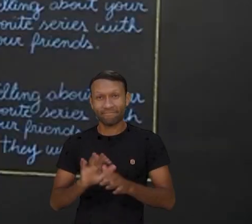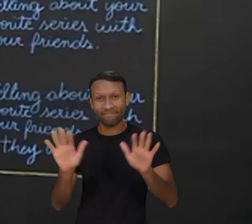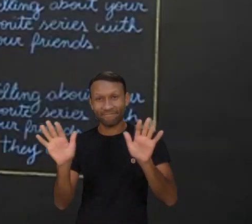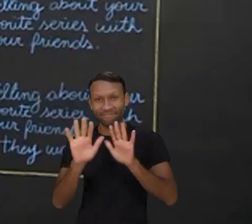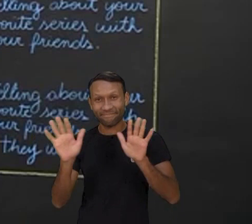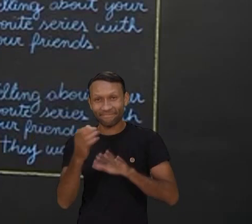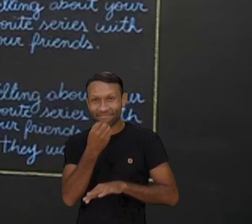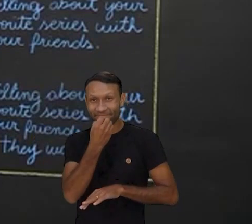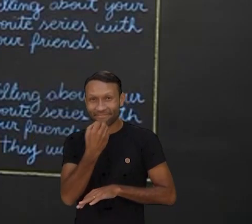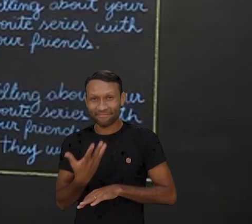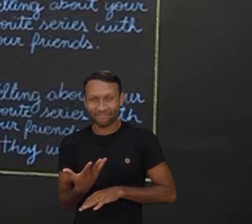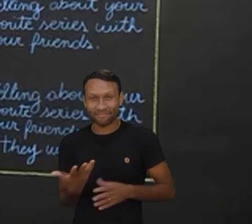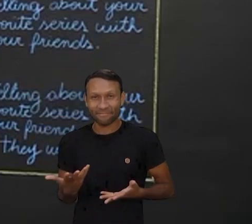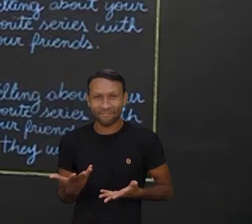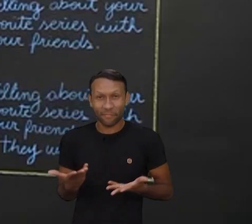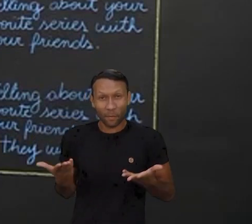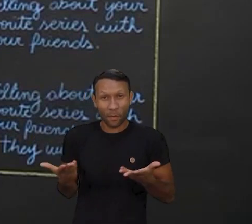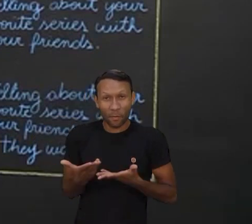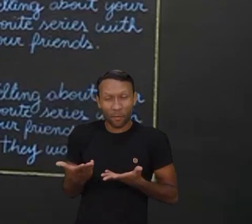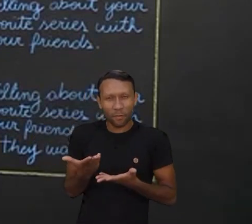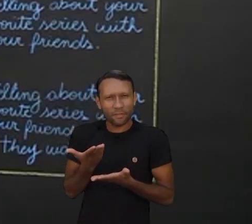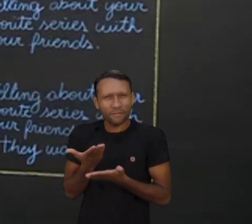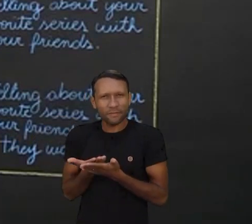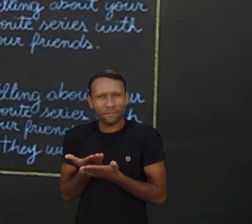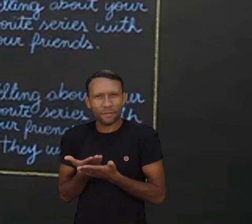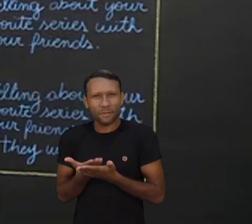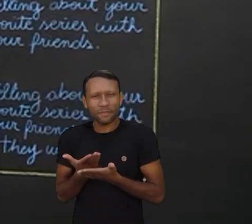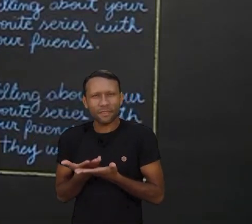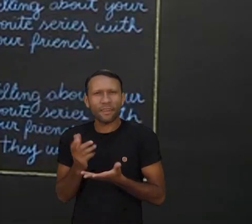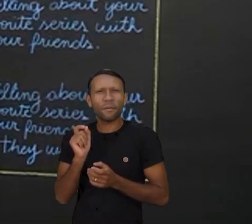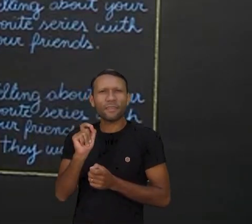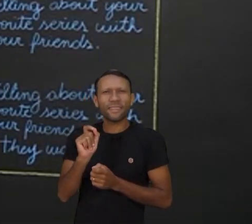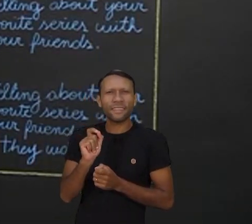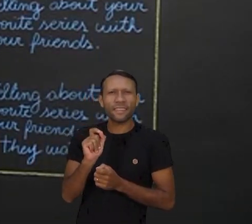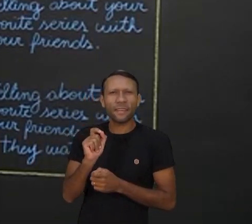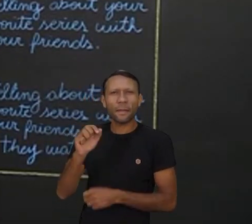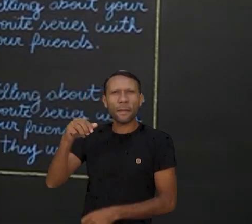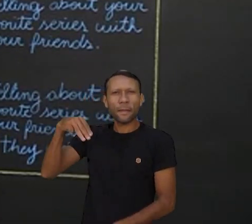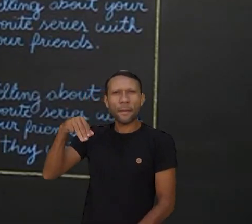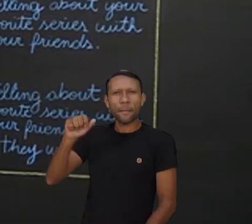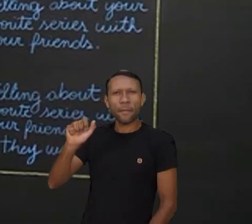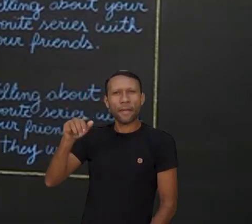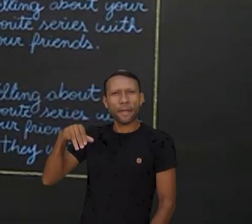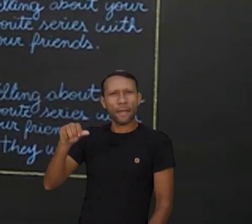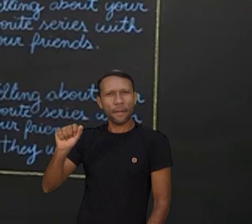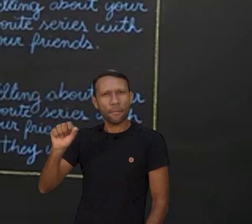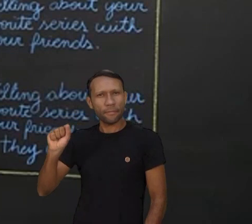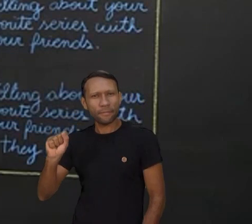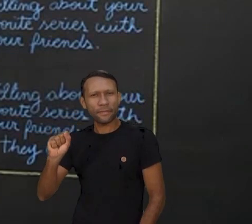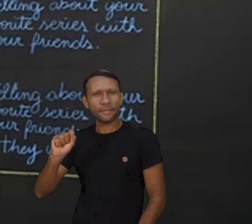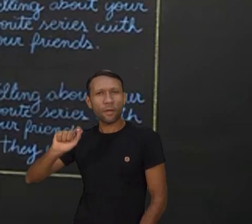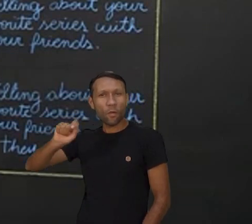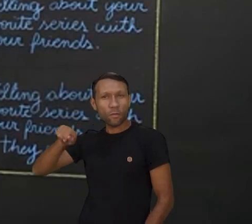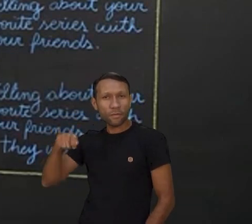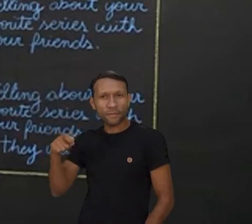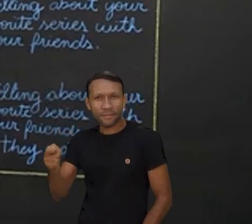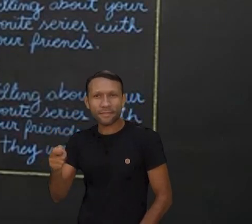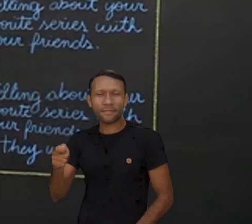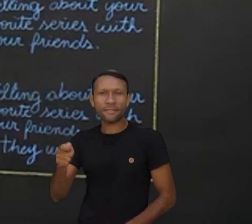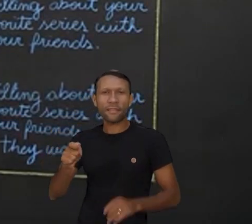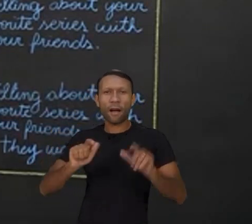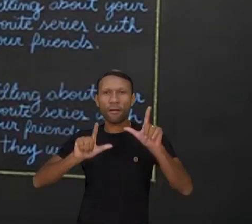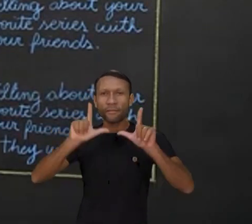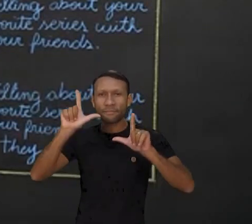Hello everyone! E na aula de hoje nós vamos falar dos memes. Bem, é importante que a gente